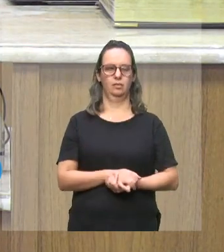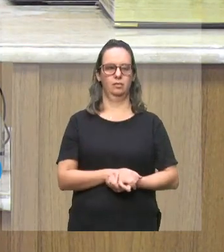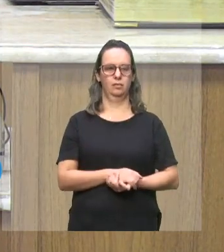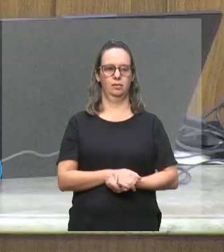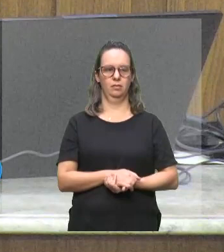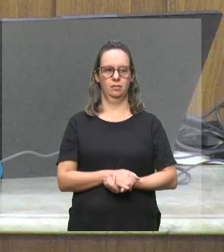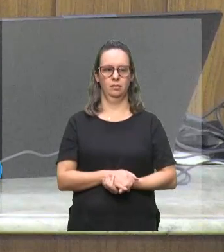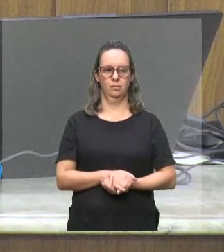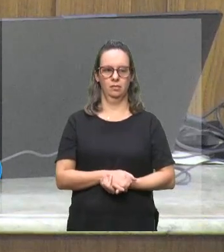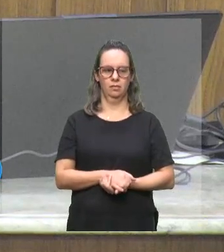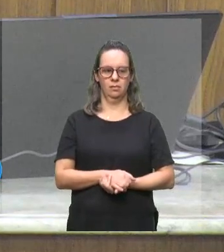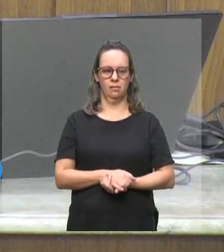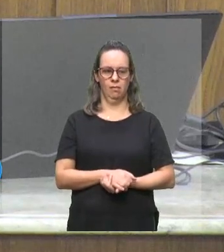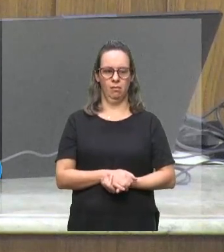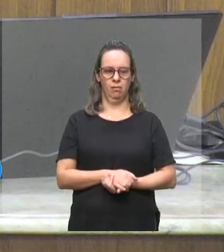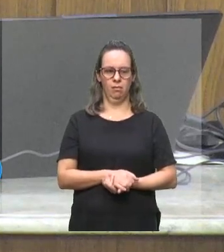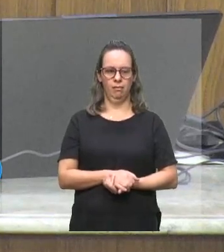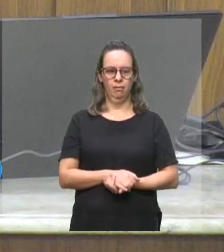15 votos favoráveis.